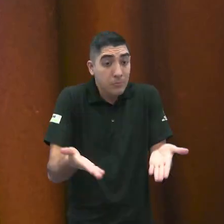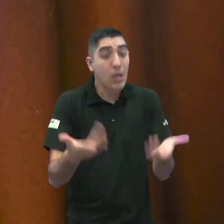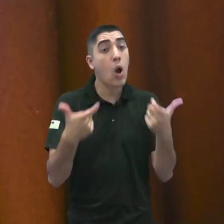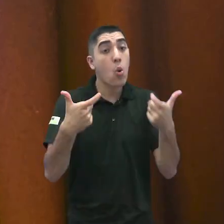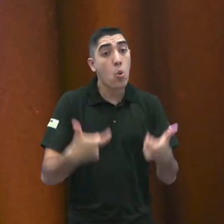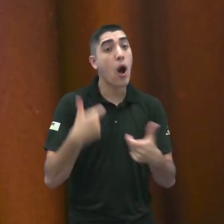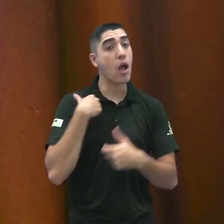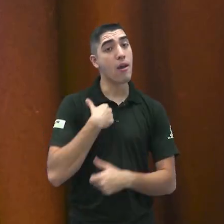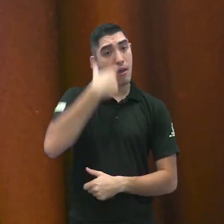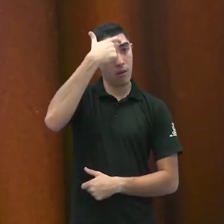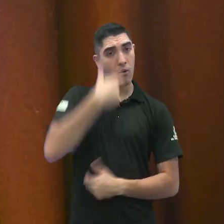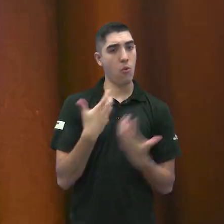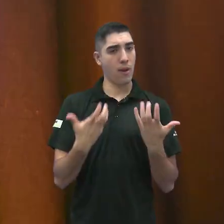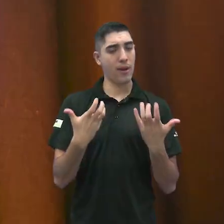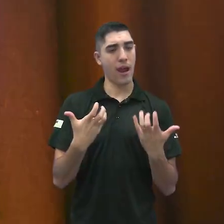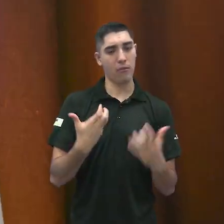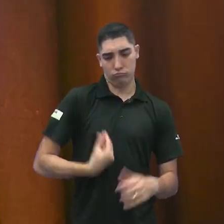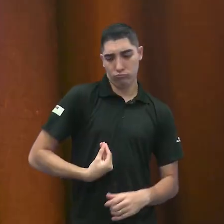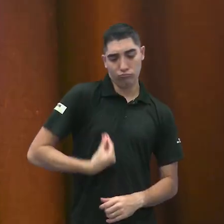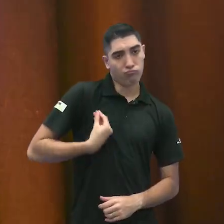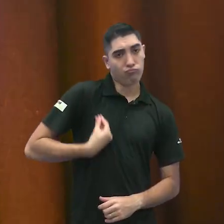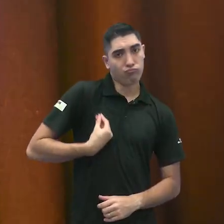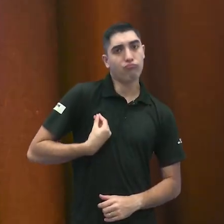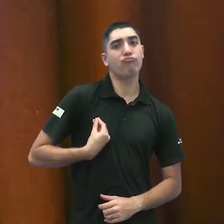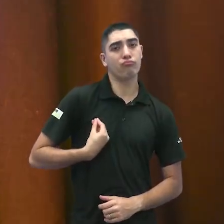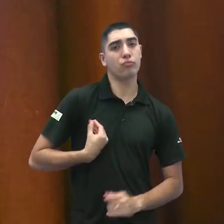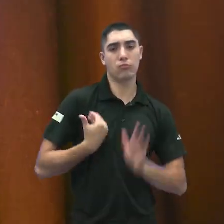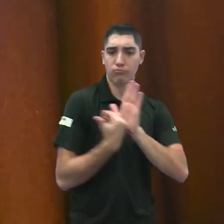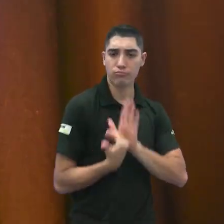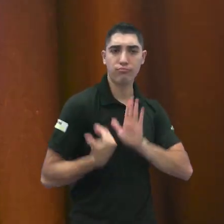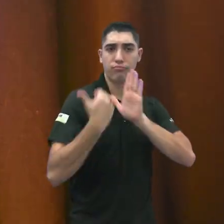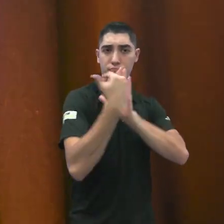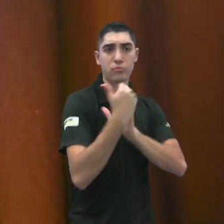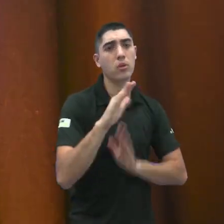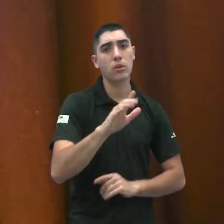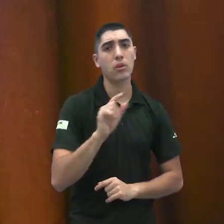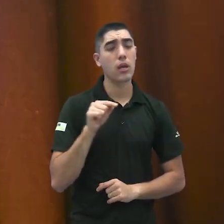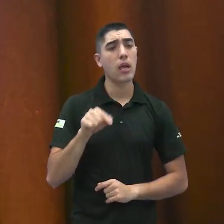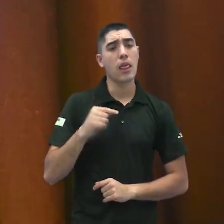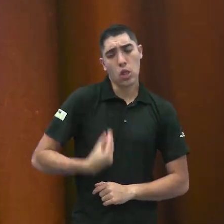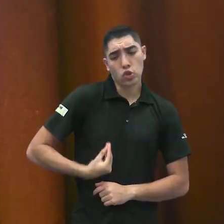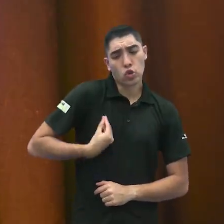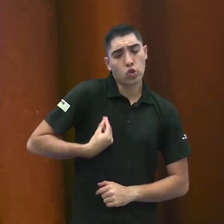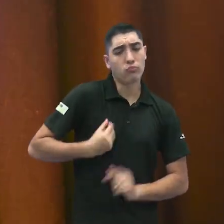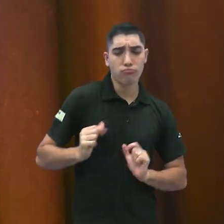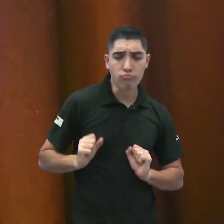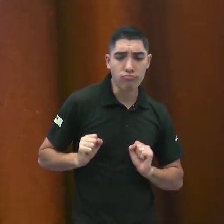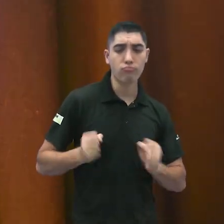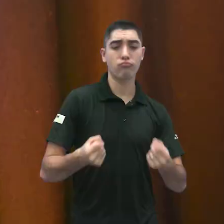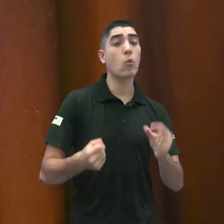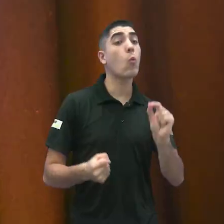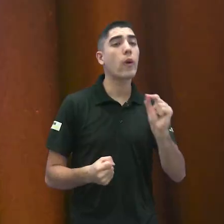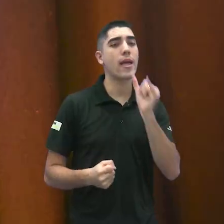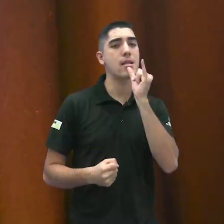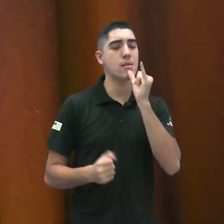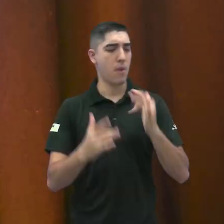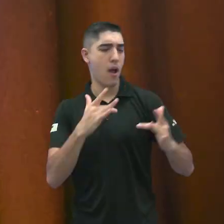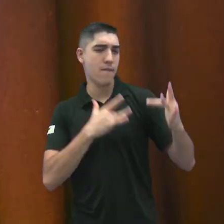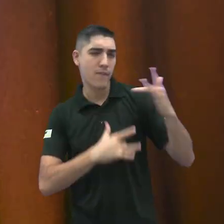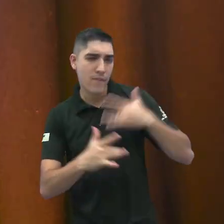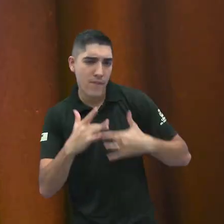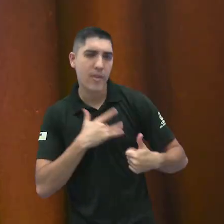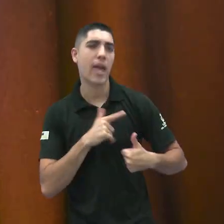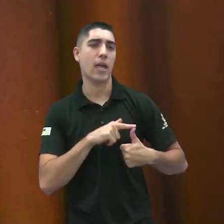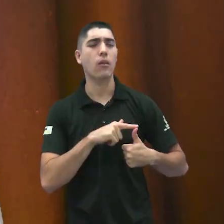nossa sobrevivência, né? Então, o que é muito importante dentro dessa sobrevivência? O afeto, além, lógico,